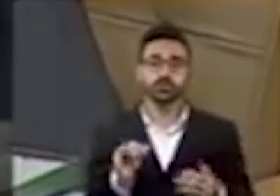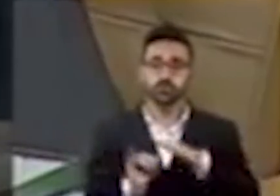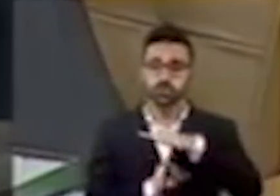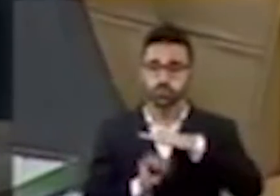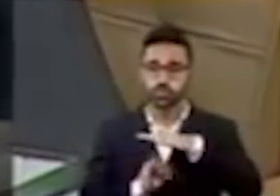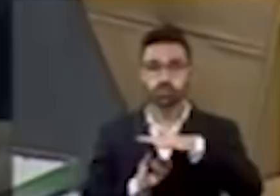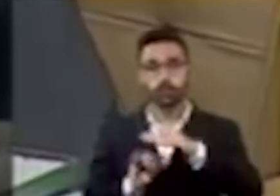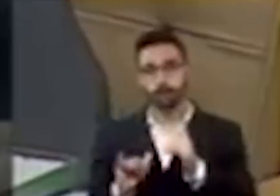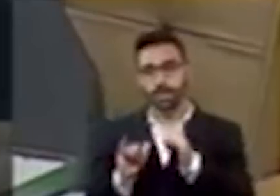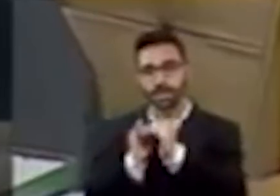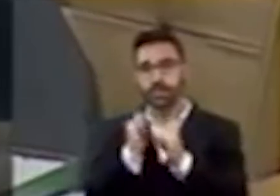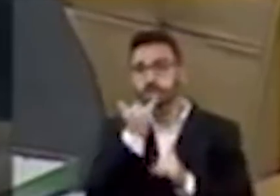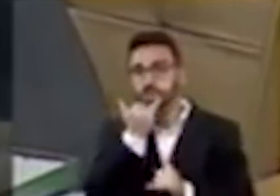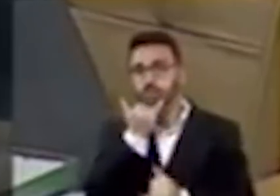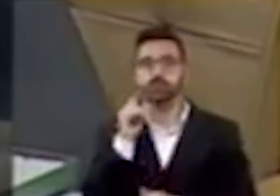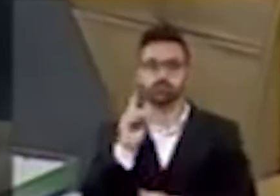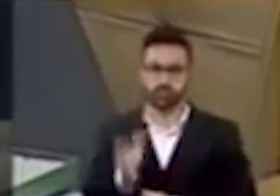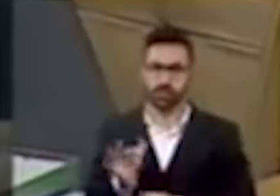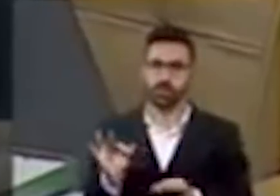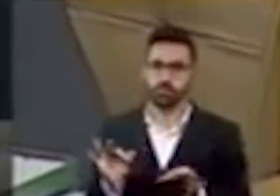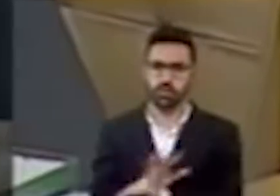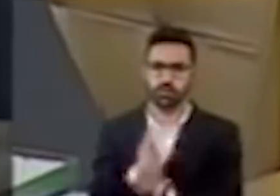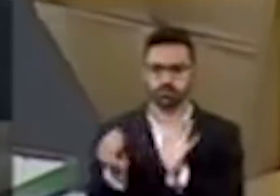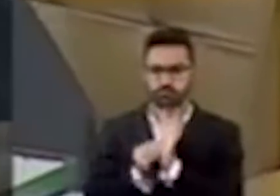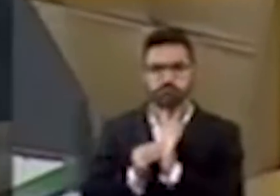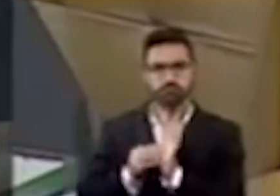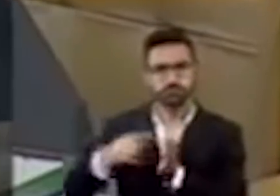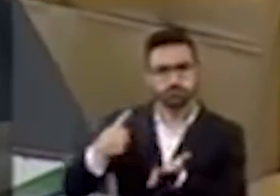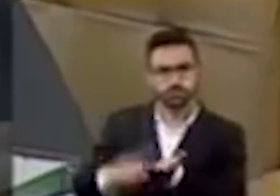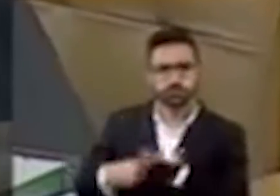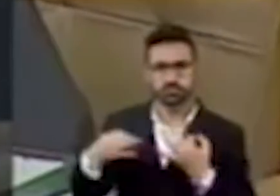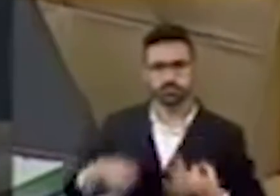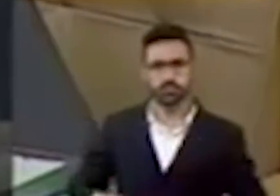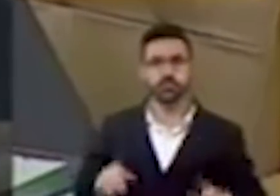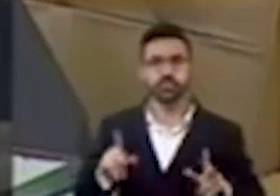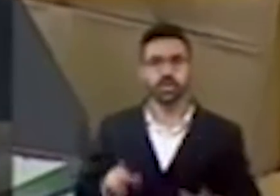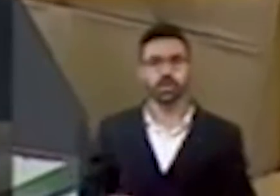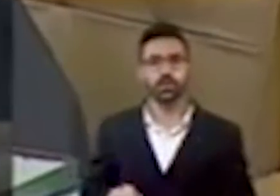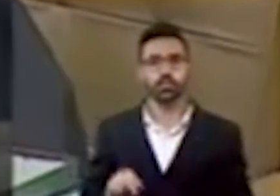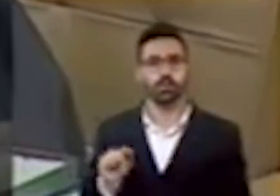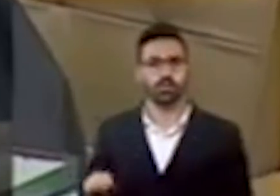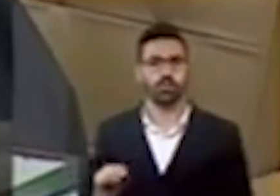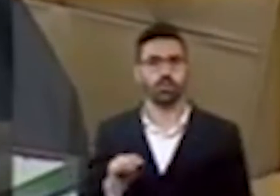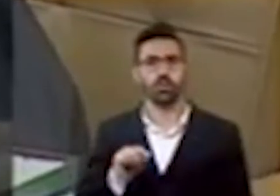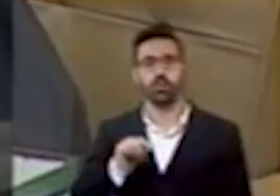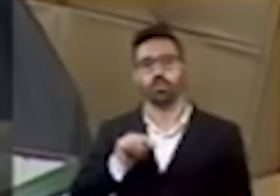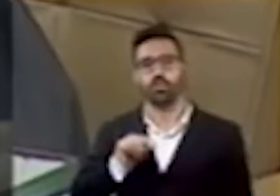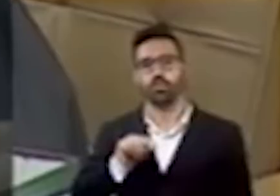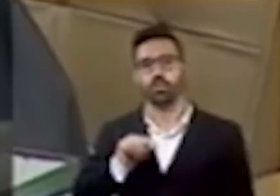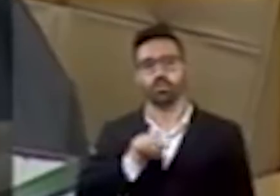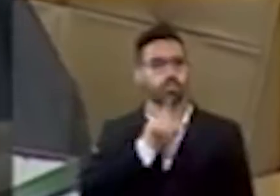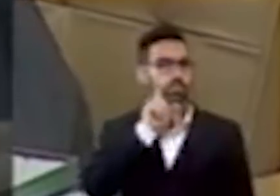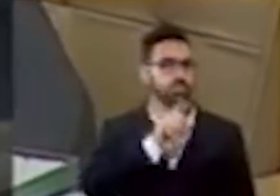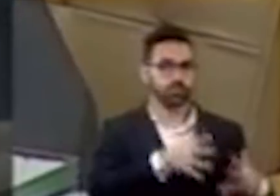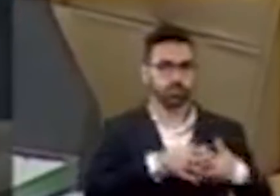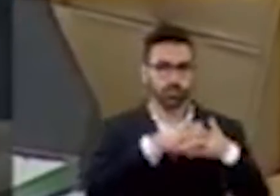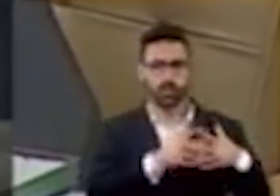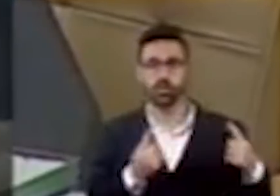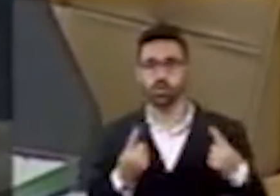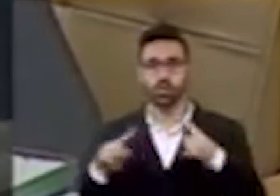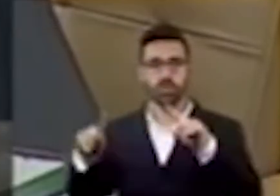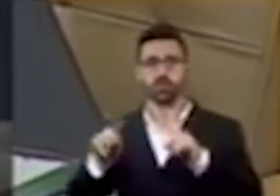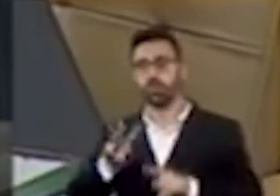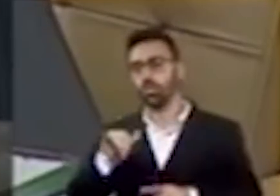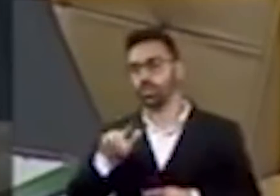sua validade afirmada. Aqui também me reporto ao caso United States versus Wilson, julgado em